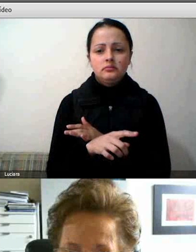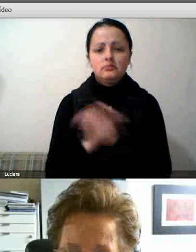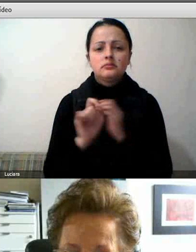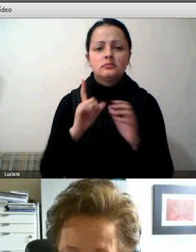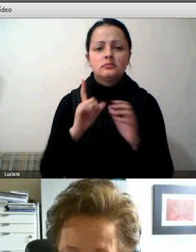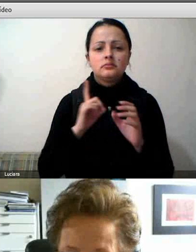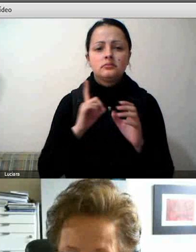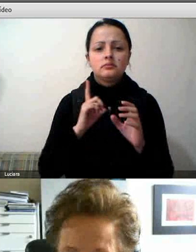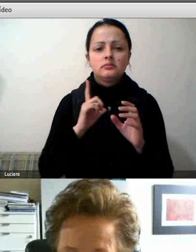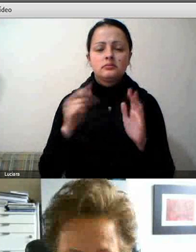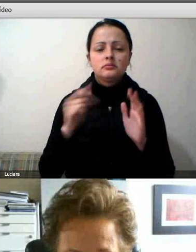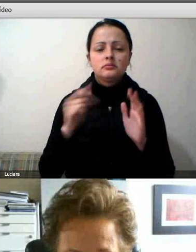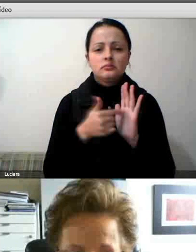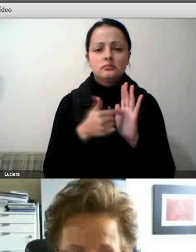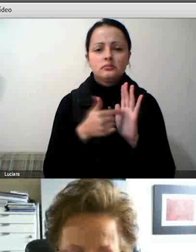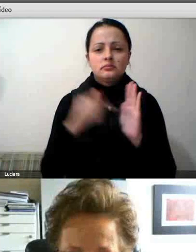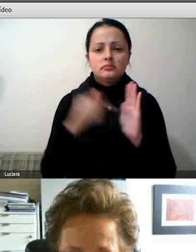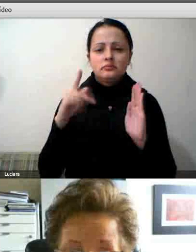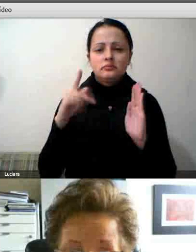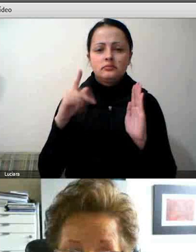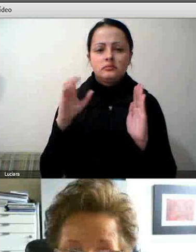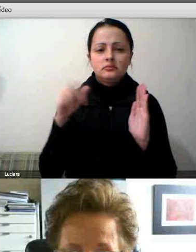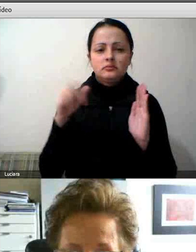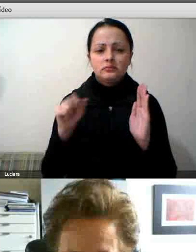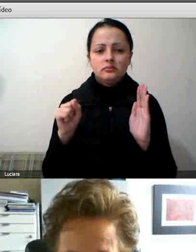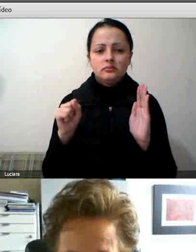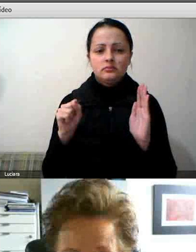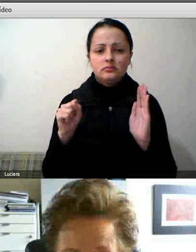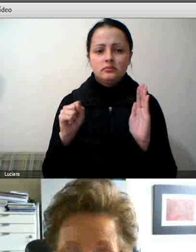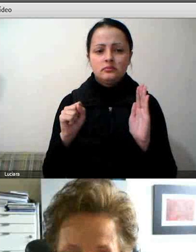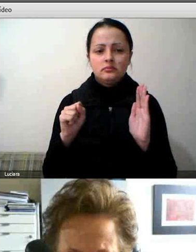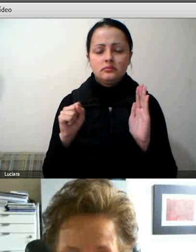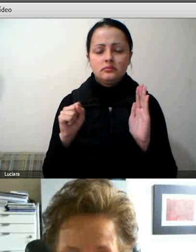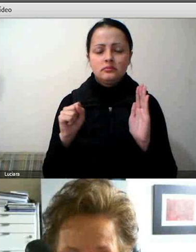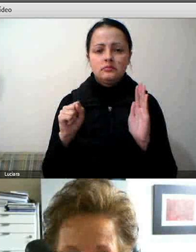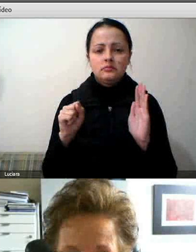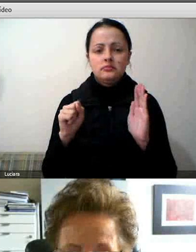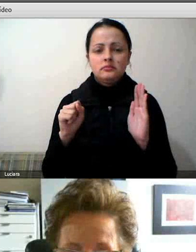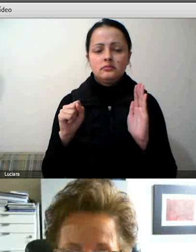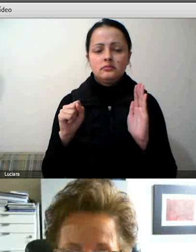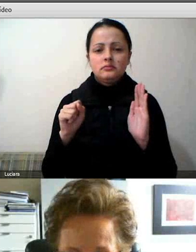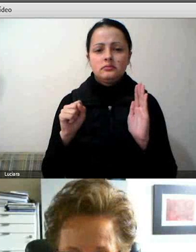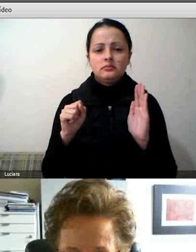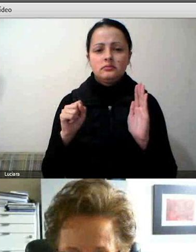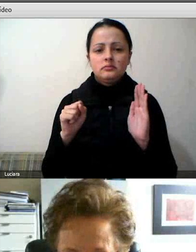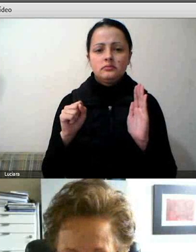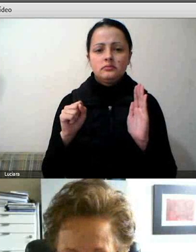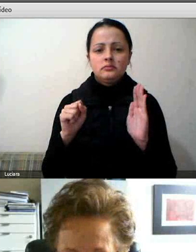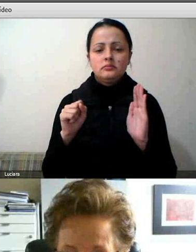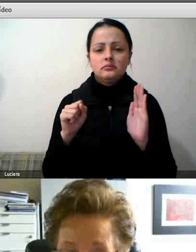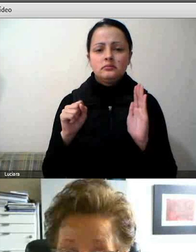avançados. Gostaria de perguntar, quem está sempre lendo e estudando os PCNs?